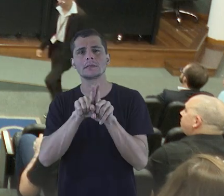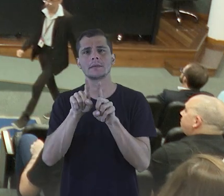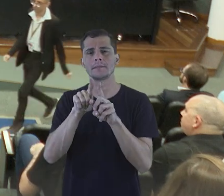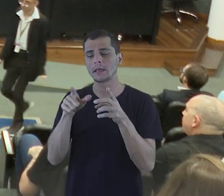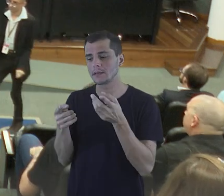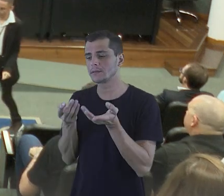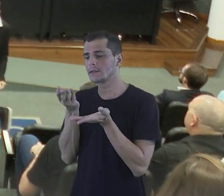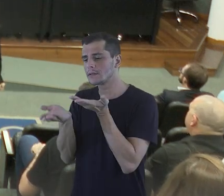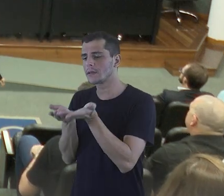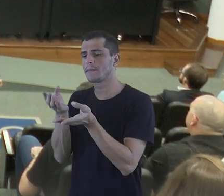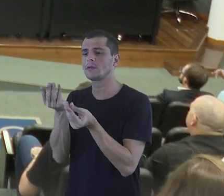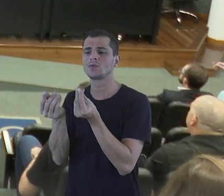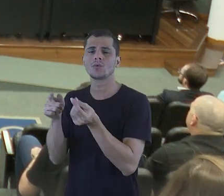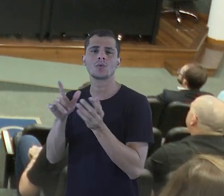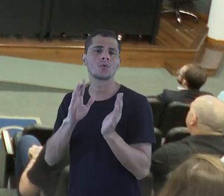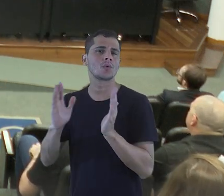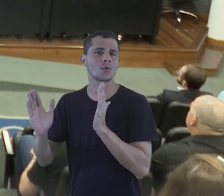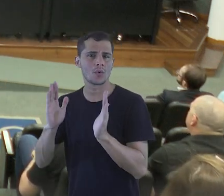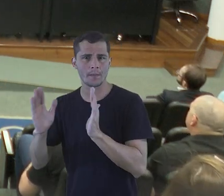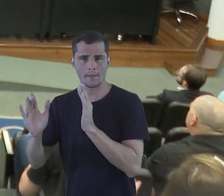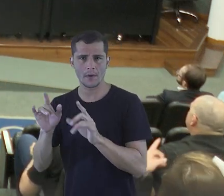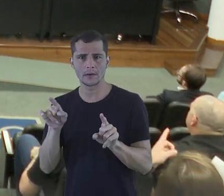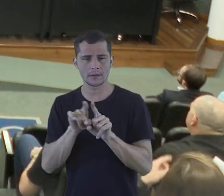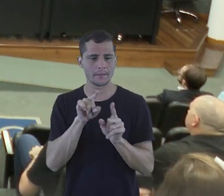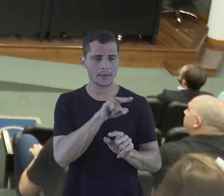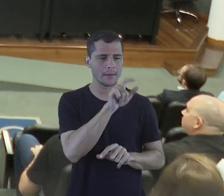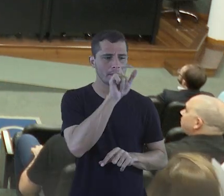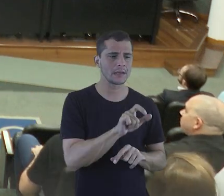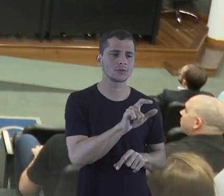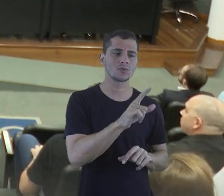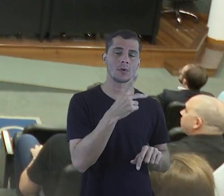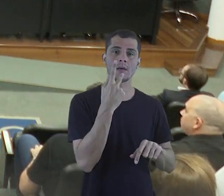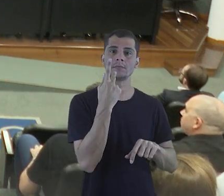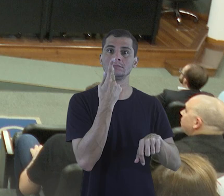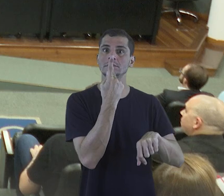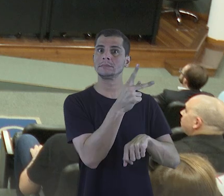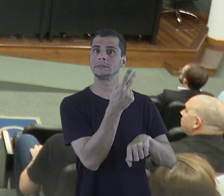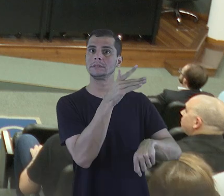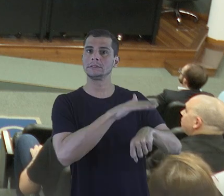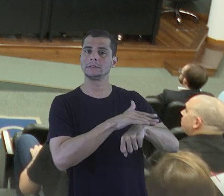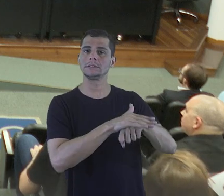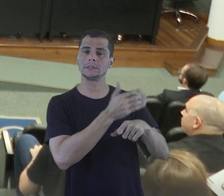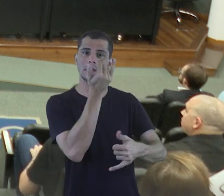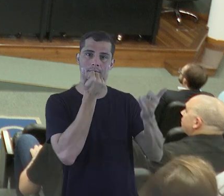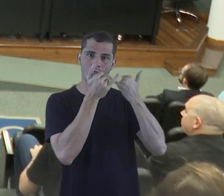duração e tratamento todas essas questões transparência de direitos titulares outros requisitos